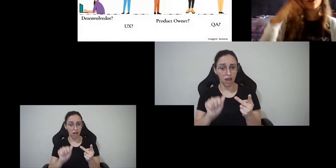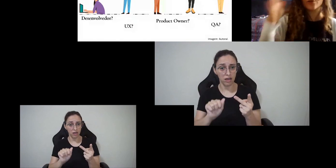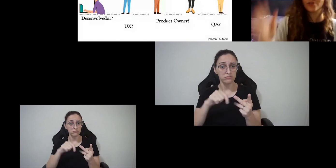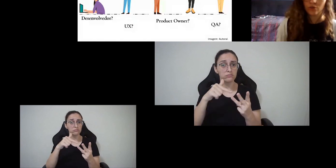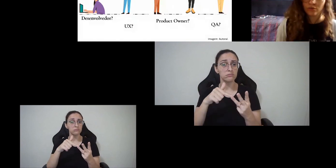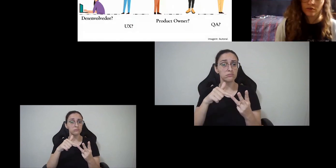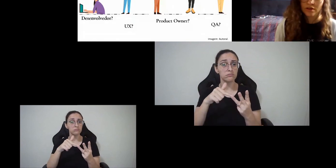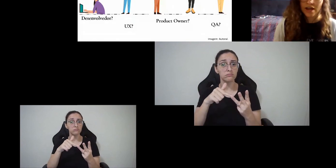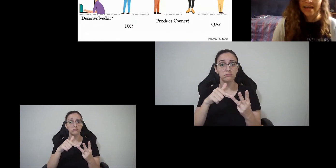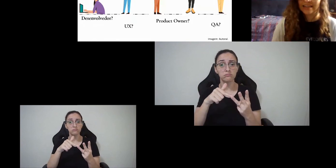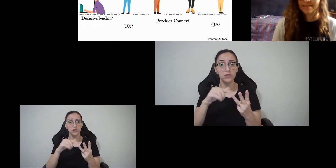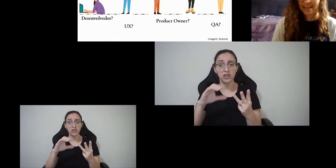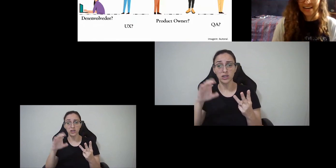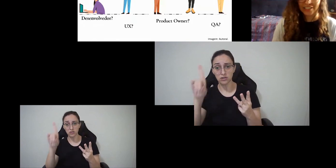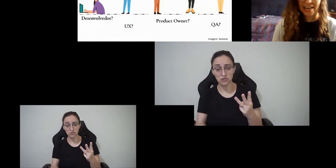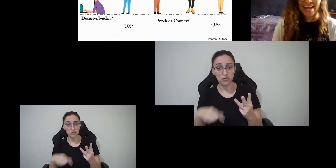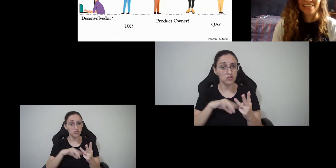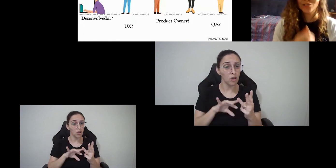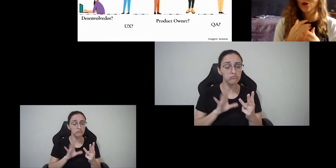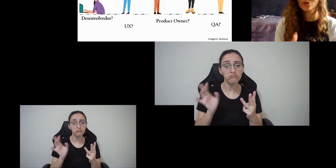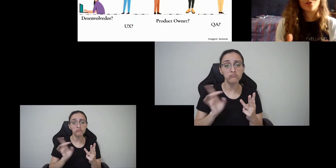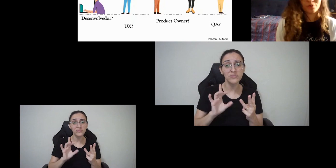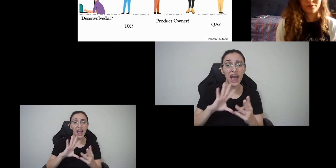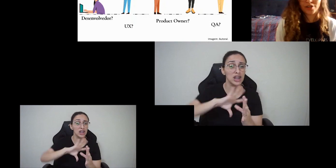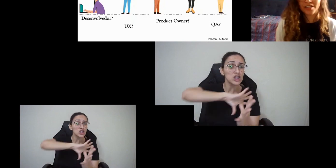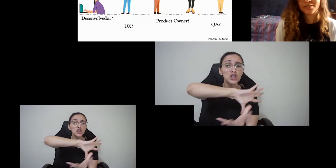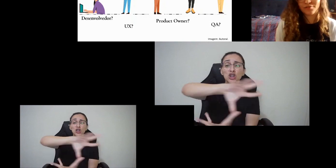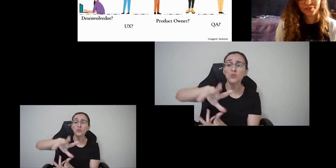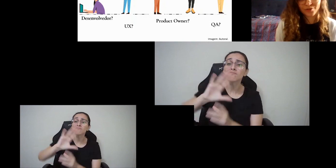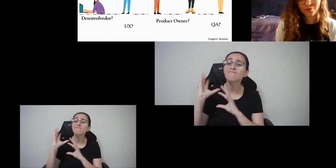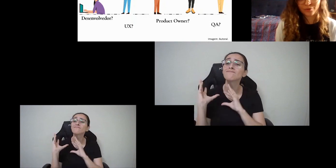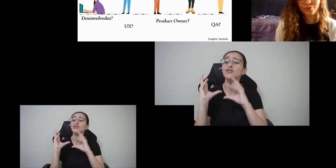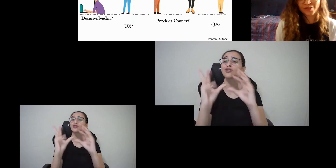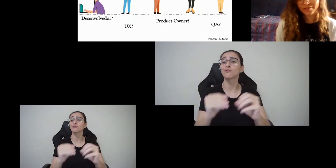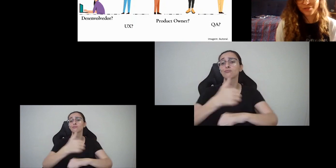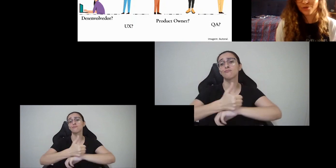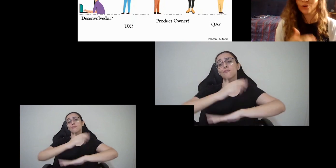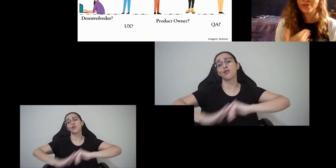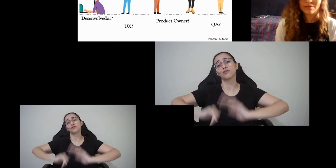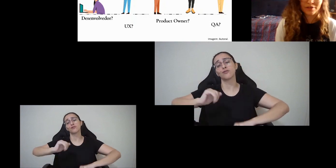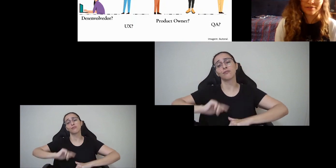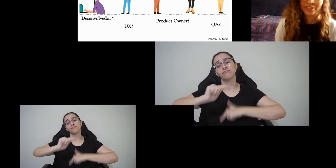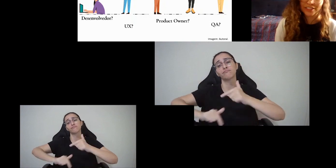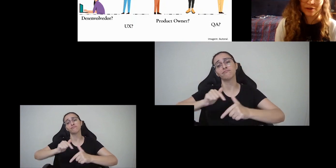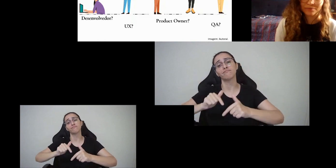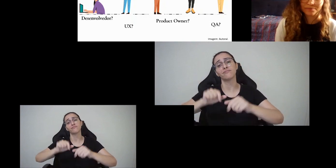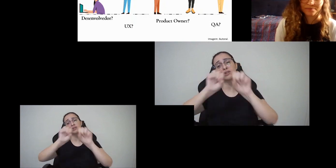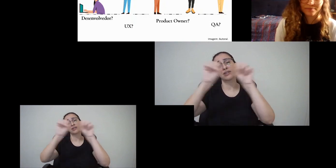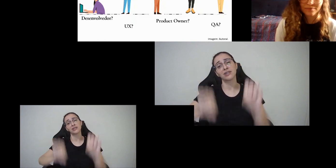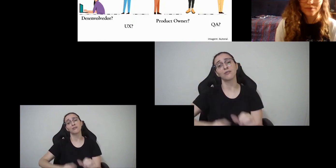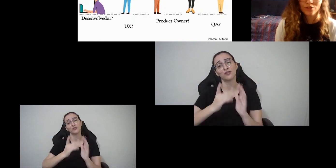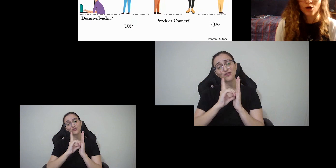é só do CEO. Na verdade, é de todos os profissionais envolvidos com o serviço ou o sistema